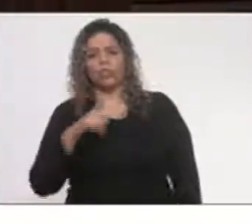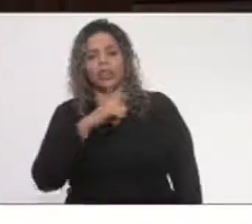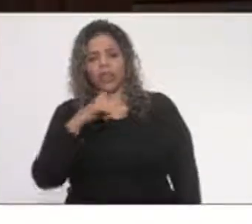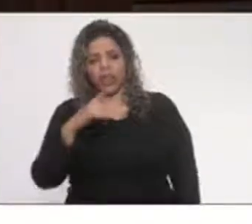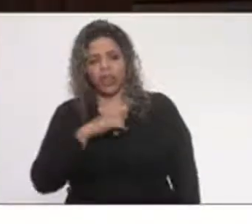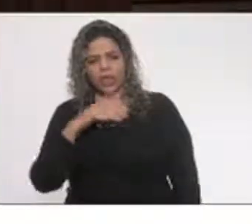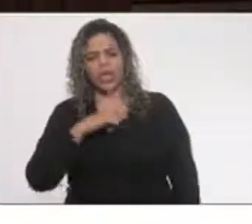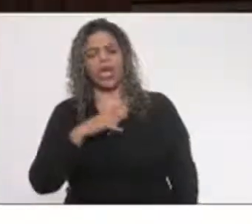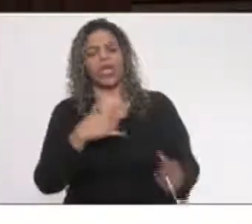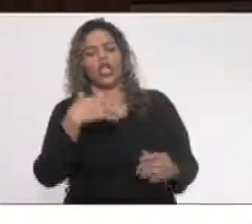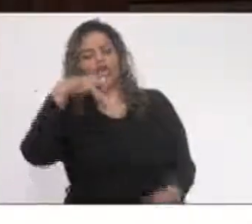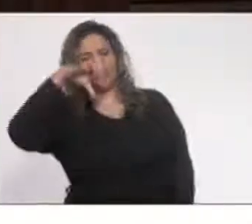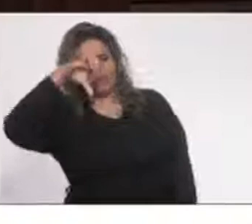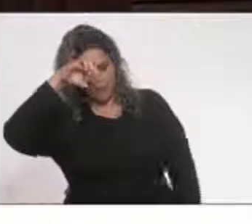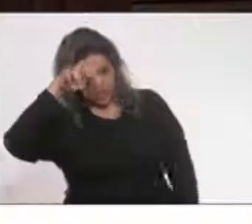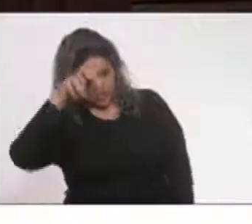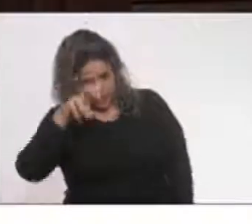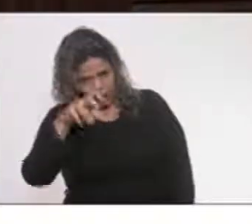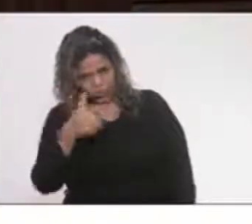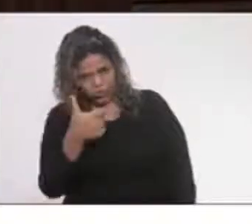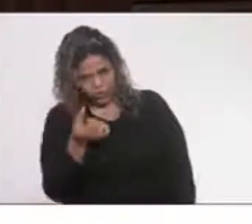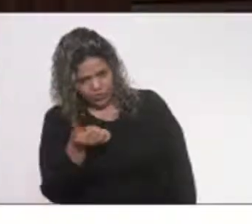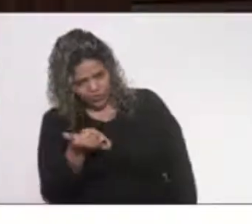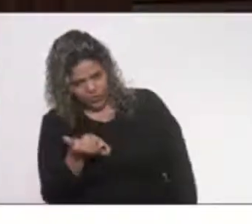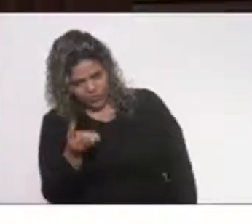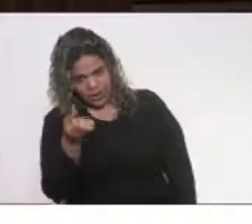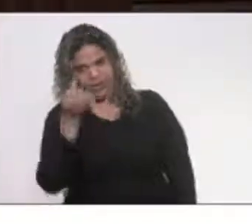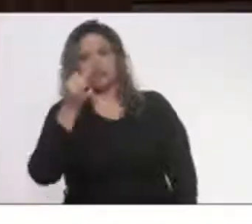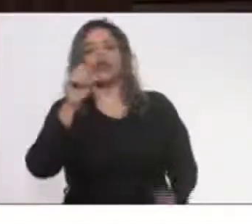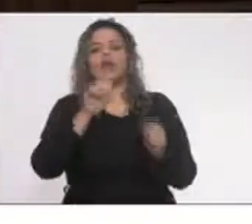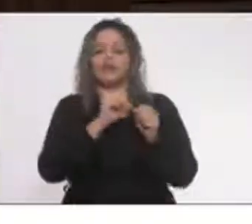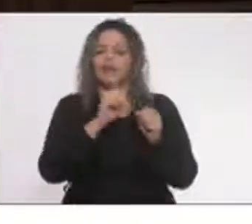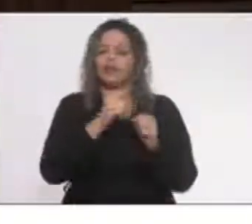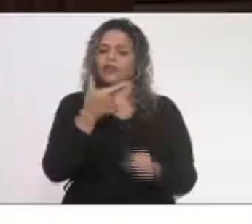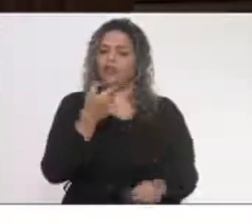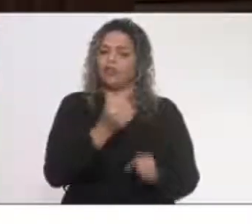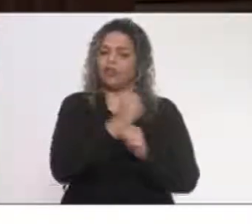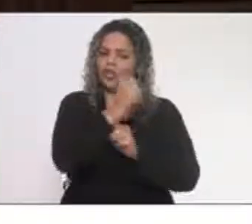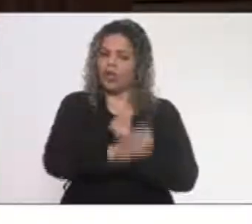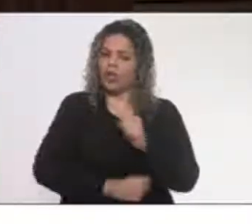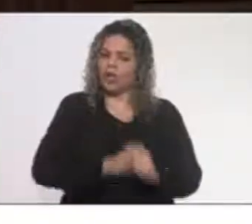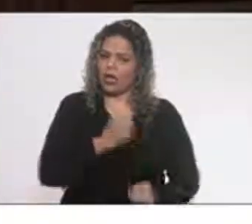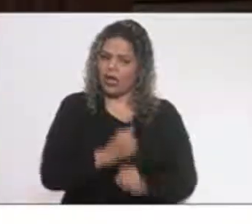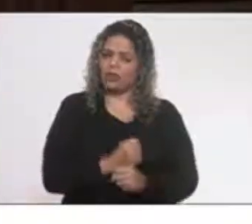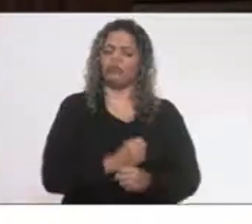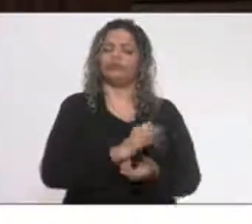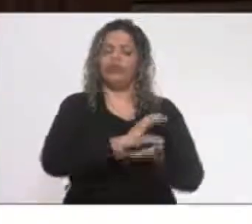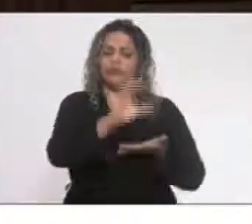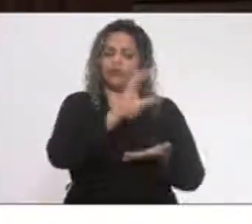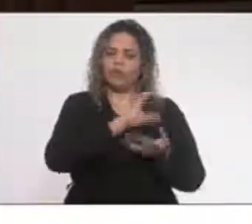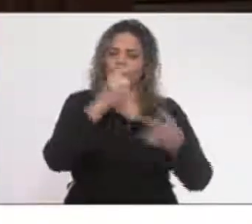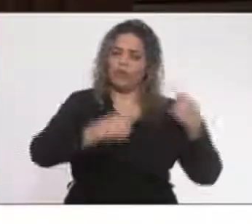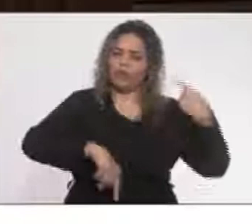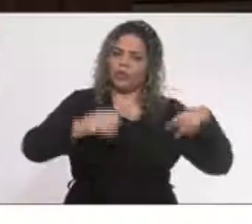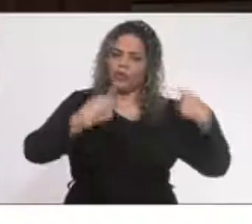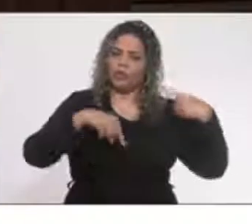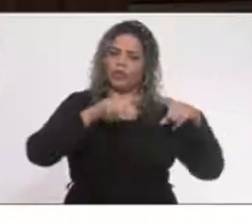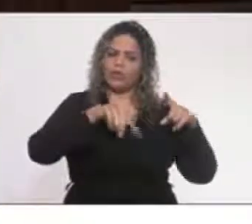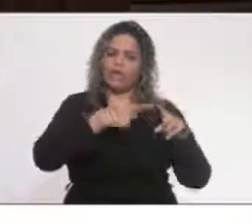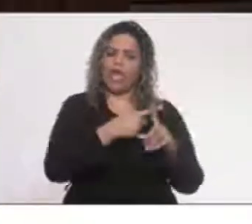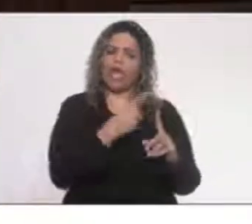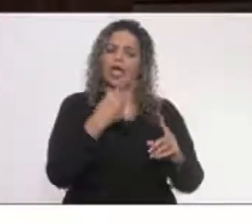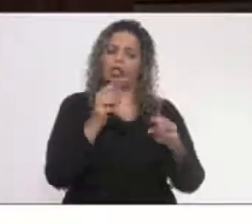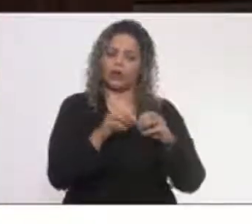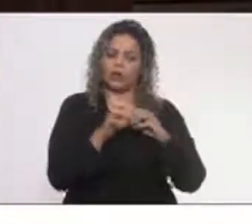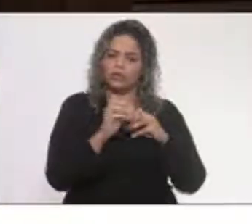Emenda Constitucional 95 de 2016, que congelou por 20 anos os investimentos em políticas sociais, entre elas a educação. Nós